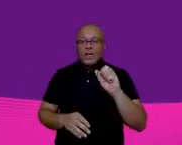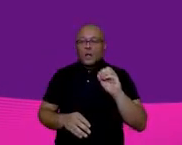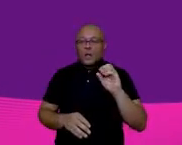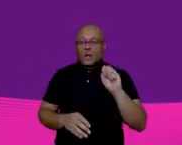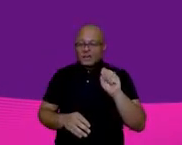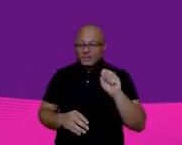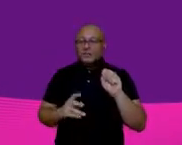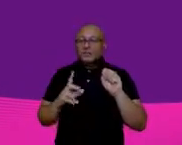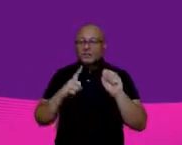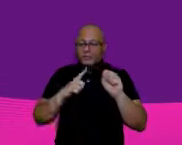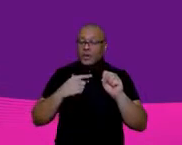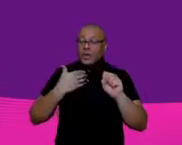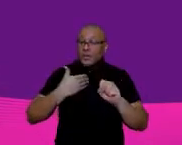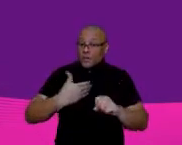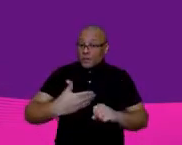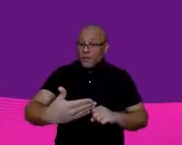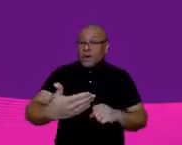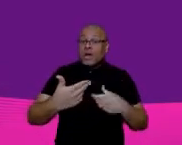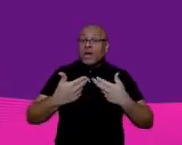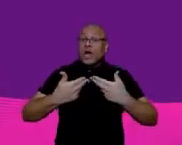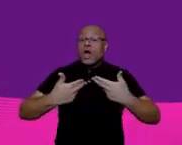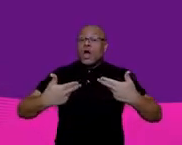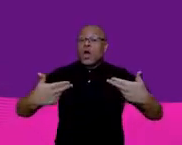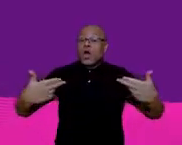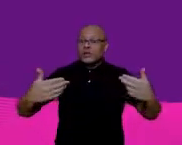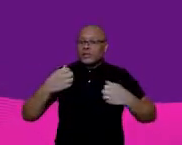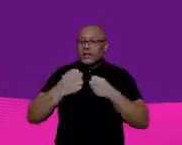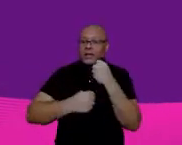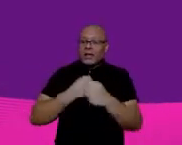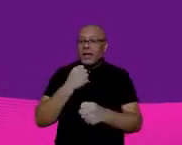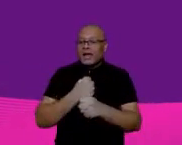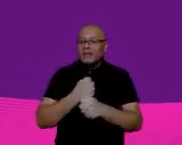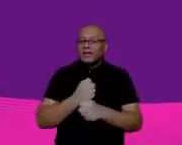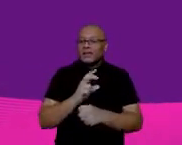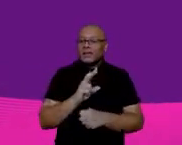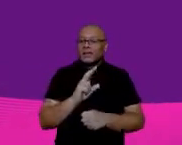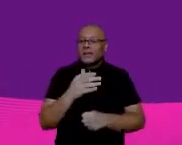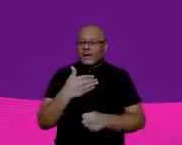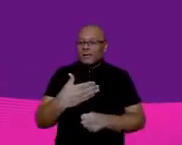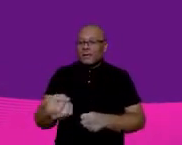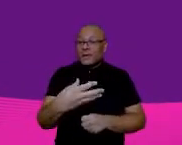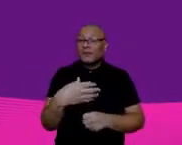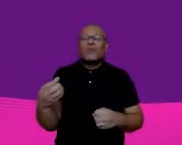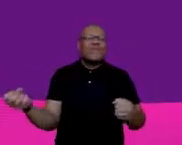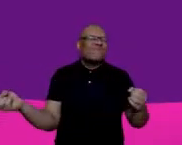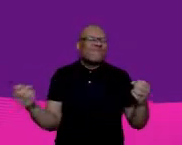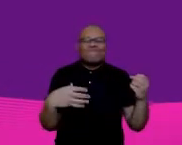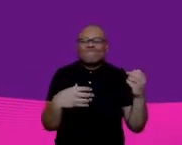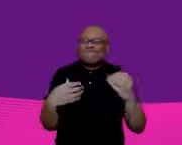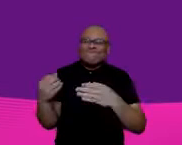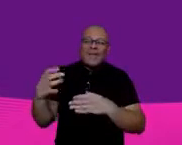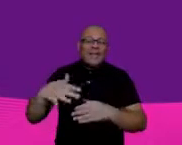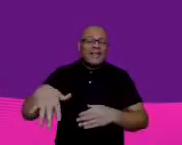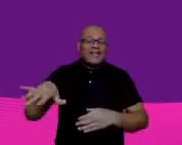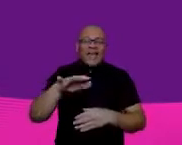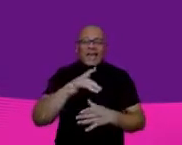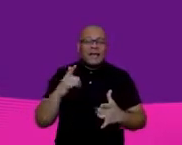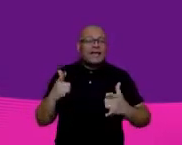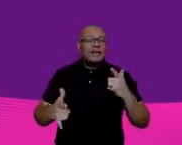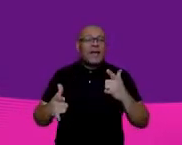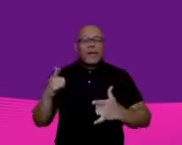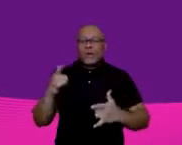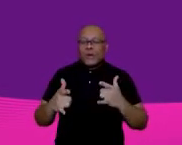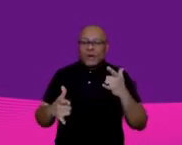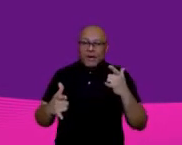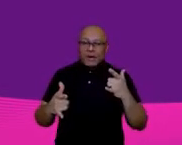teremos mais coisas para o próximo ano. Tem muita coisa surgindo por aí na área da robótica. E, tendo dito